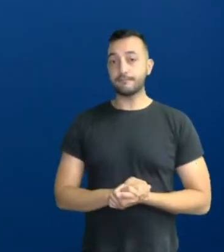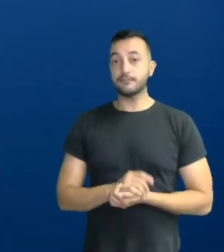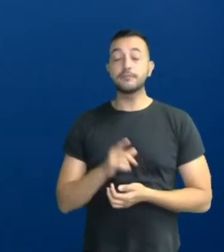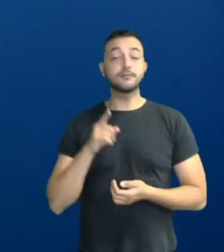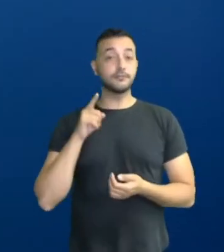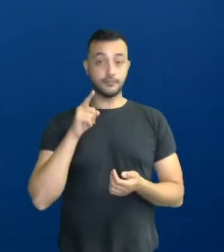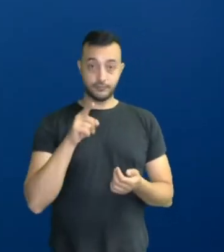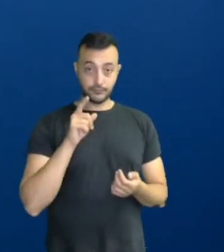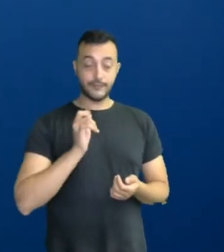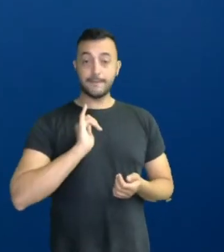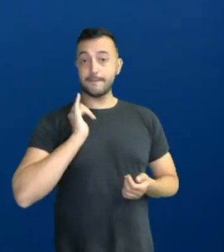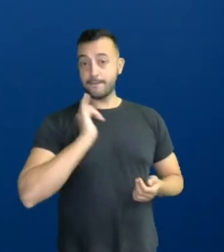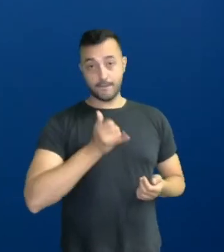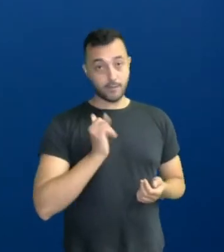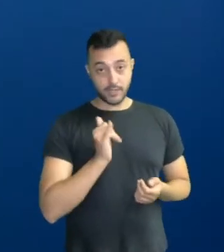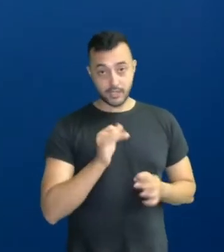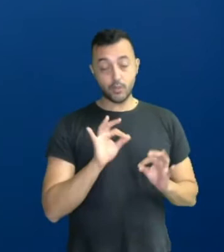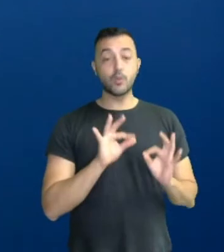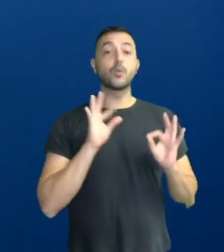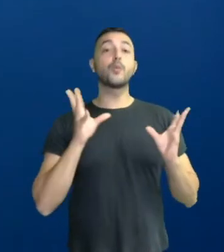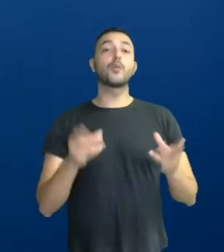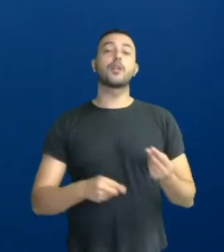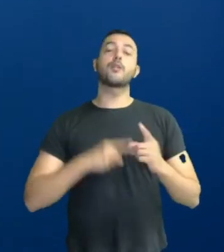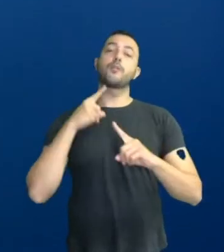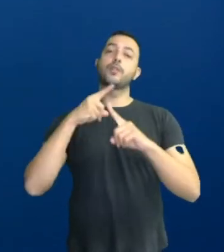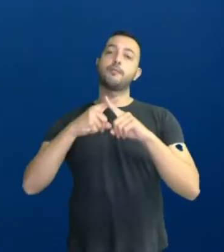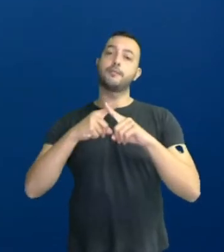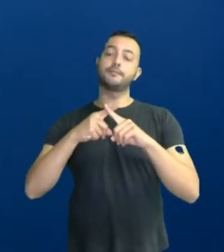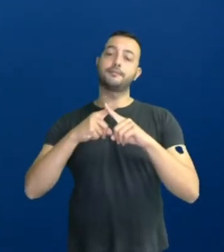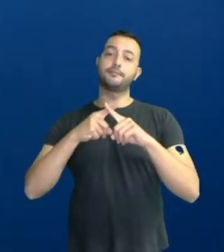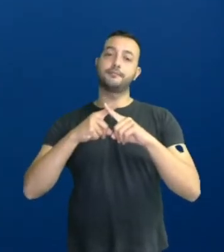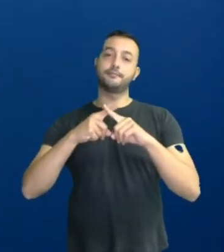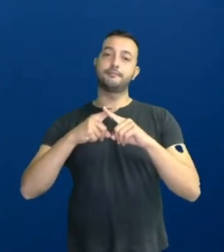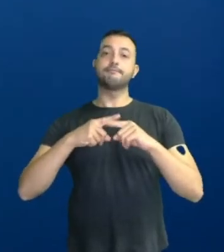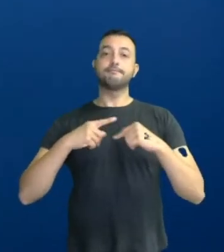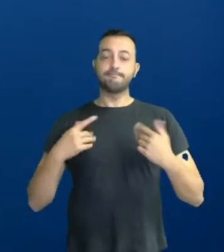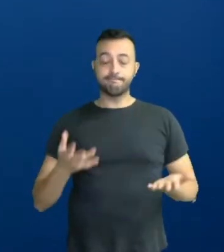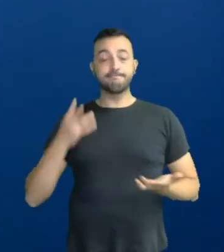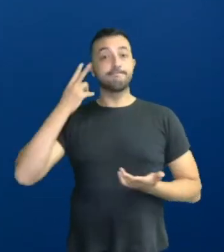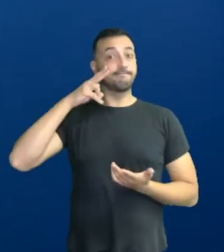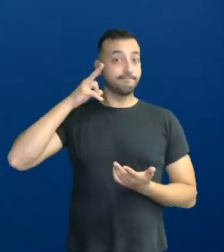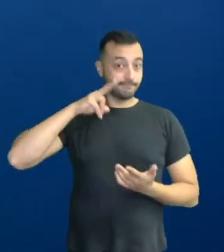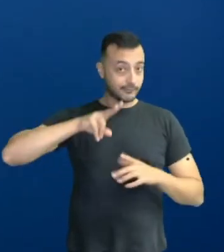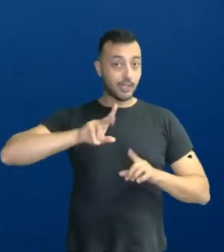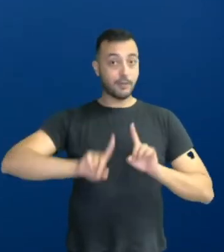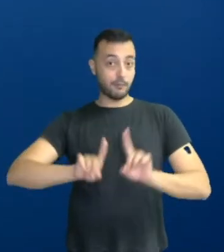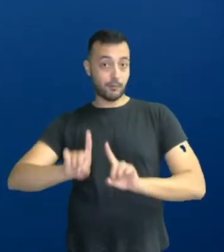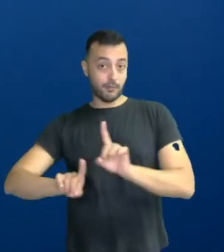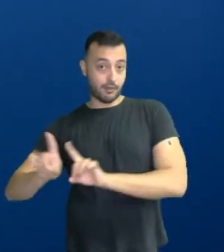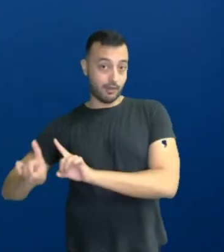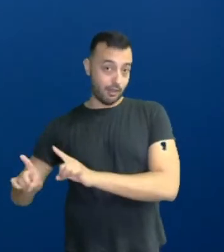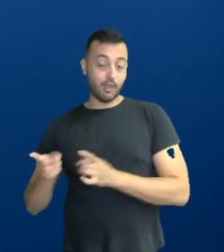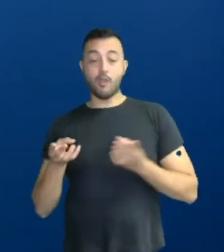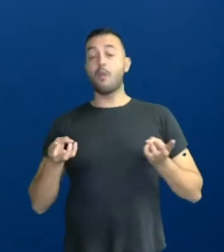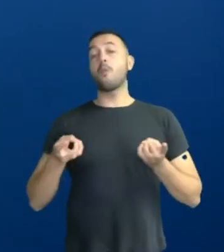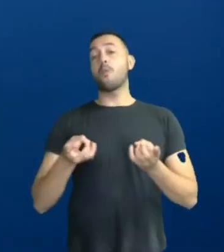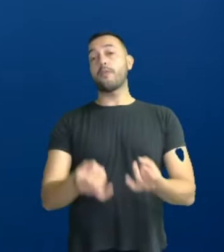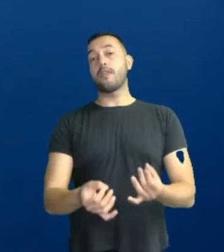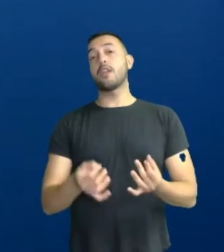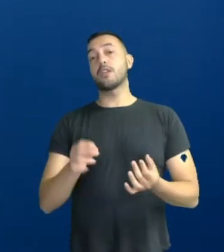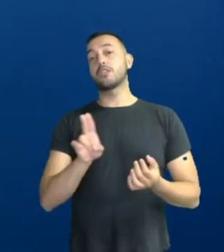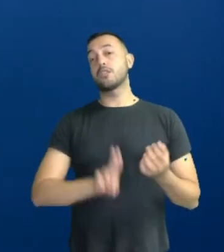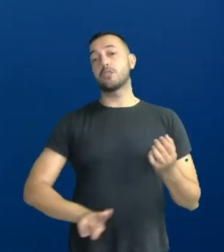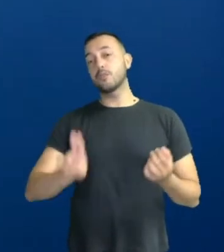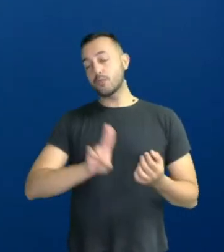pegar todas as informações e vai multiplicar. Não é isso? Lembrando que na probabilidade, o princípio de contagem, nós